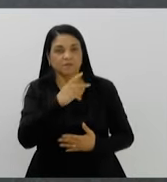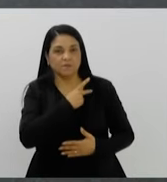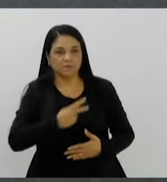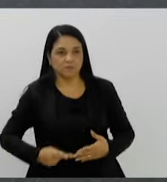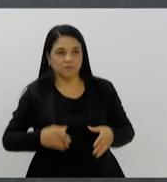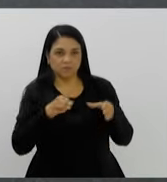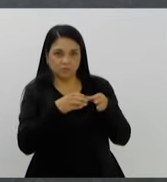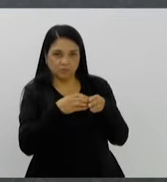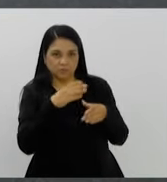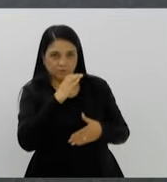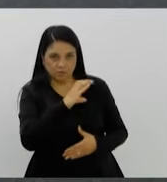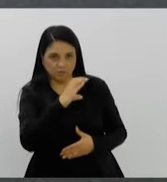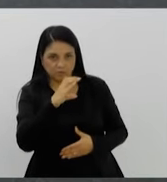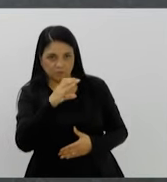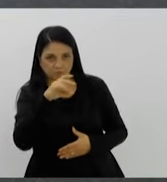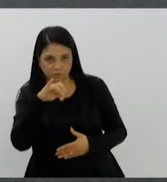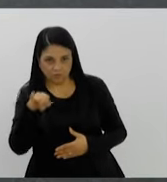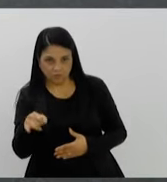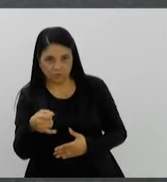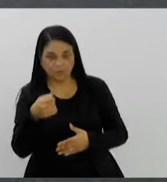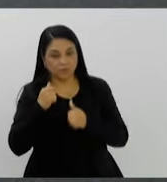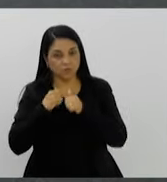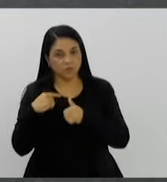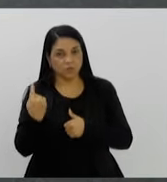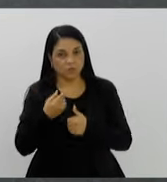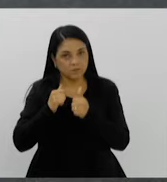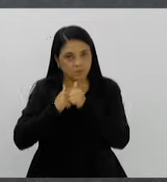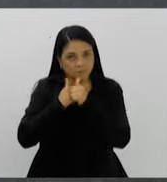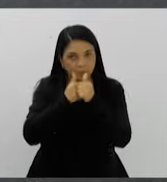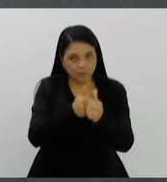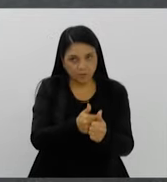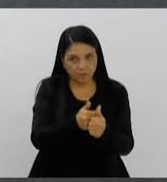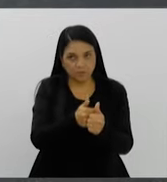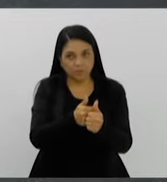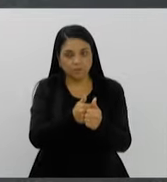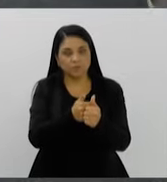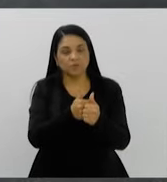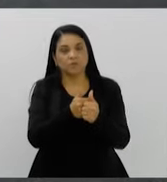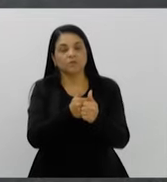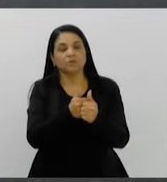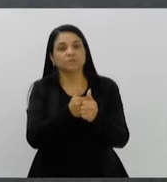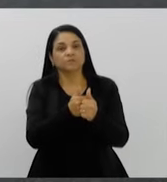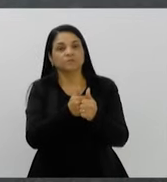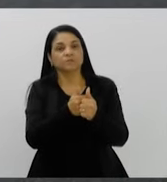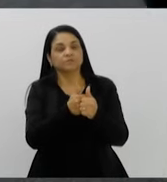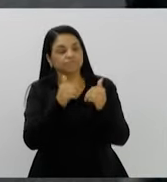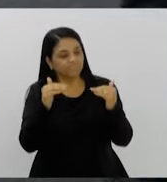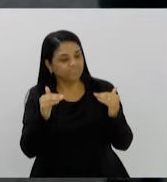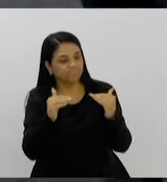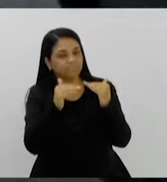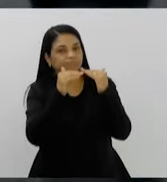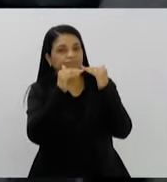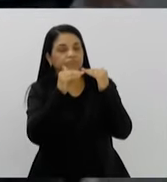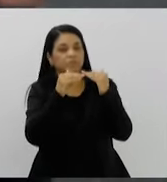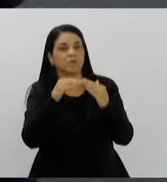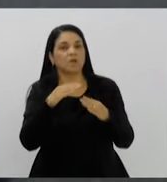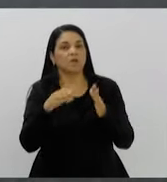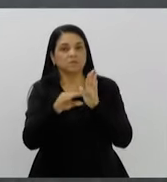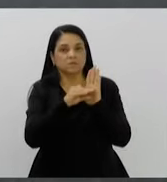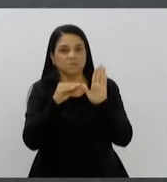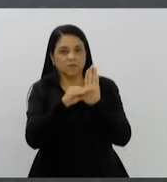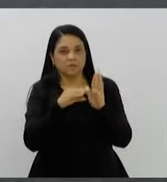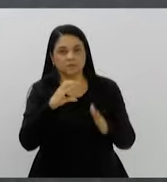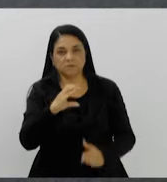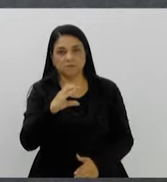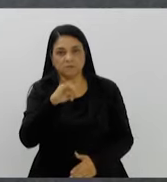entendimento então nós acompanhamos o portanto favorável ao projeto com as emendas da CJ eu queria apenas